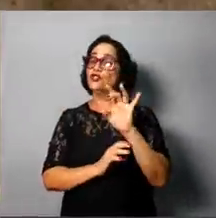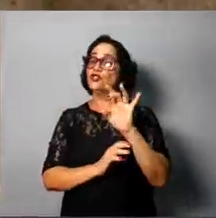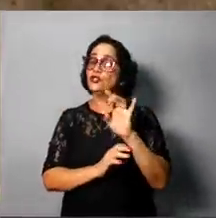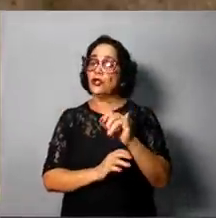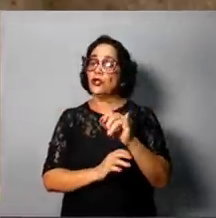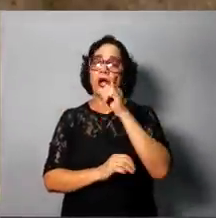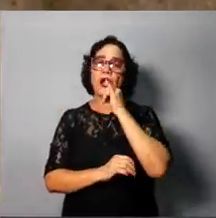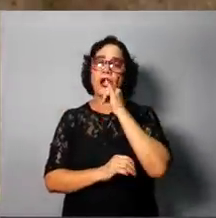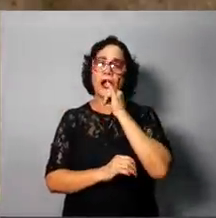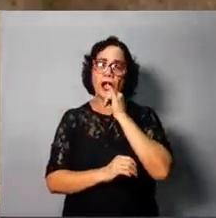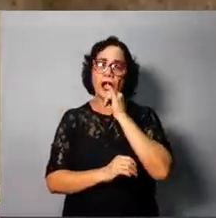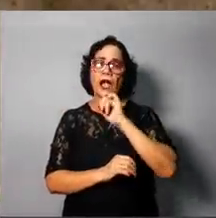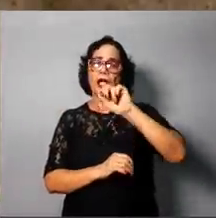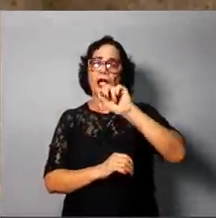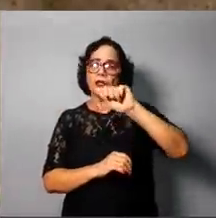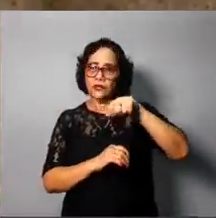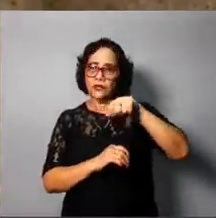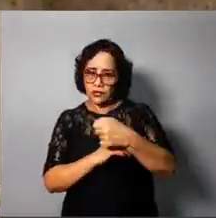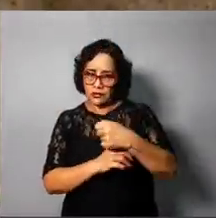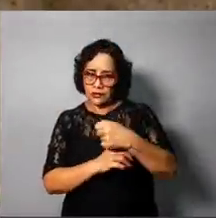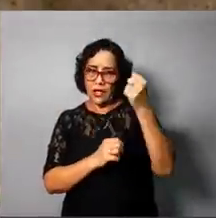sinal de Jonas.